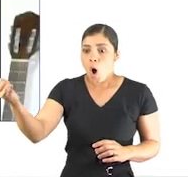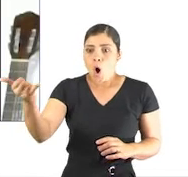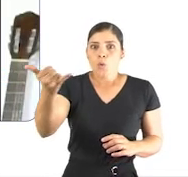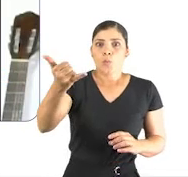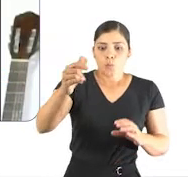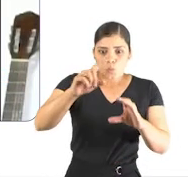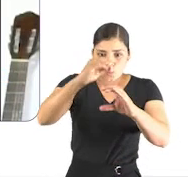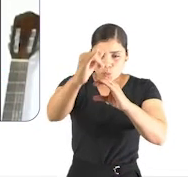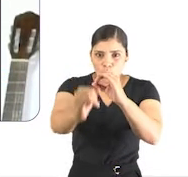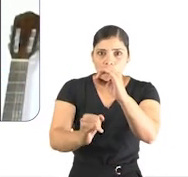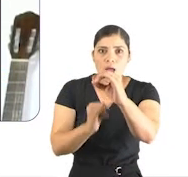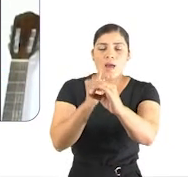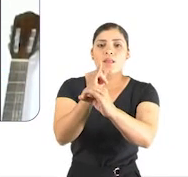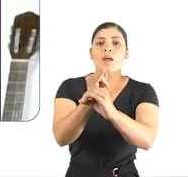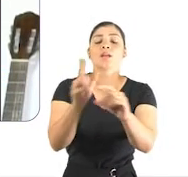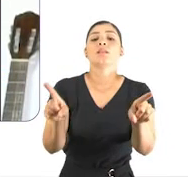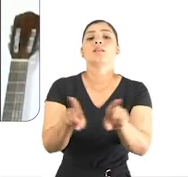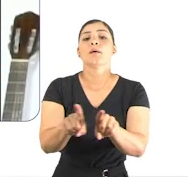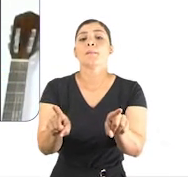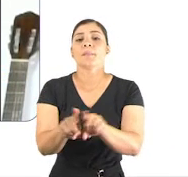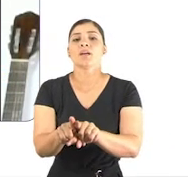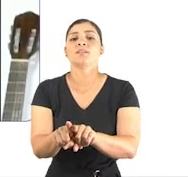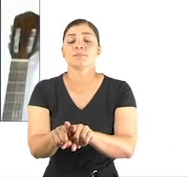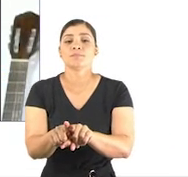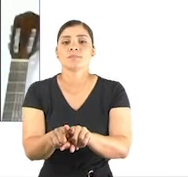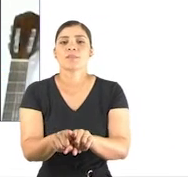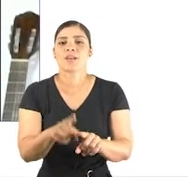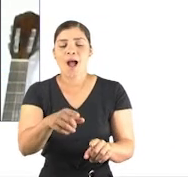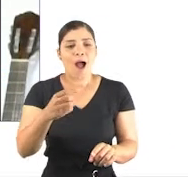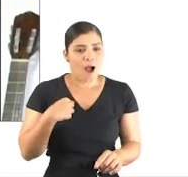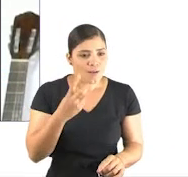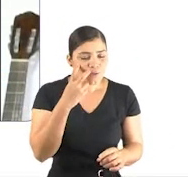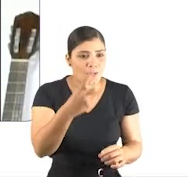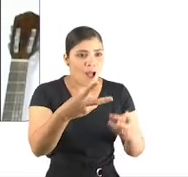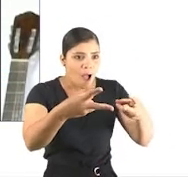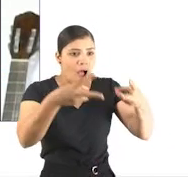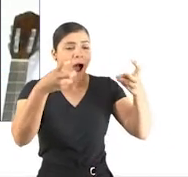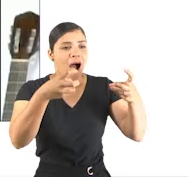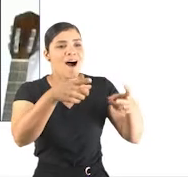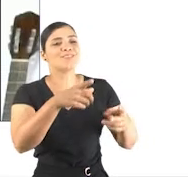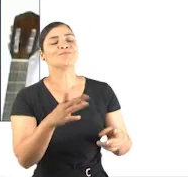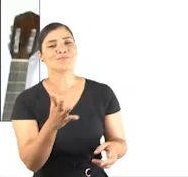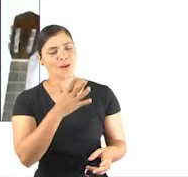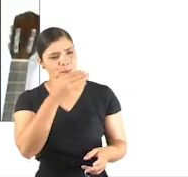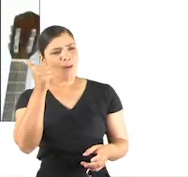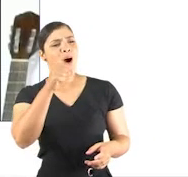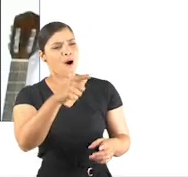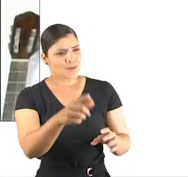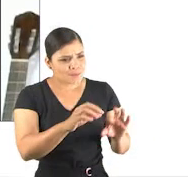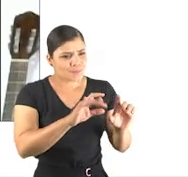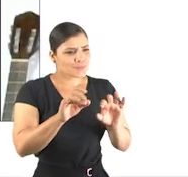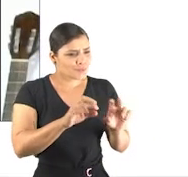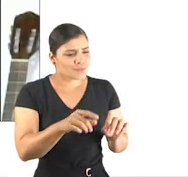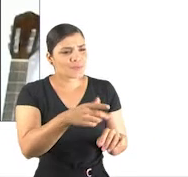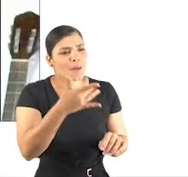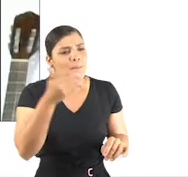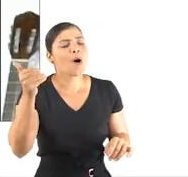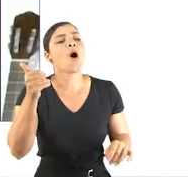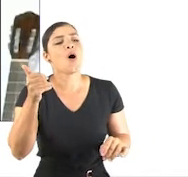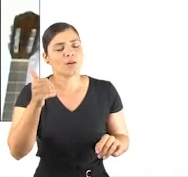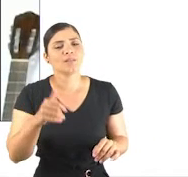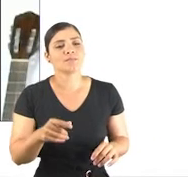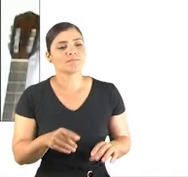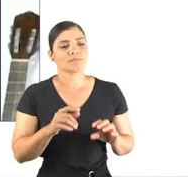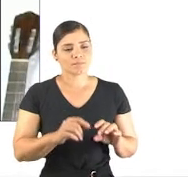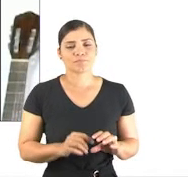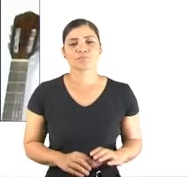Então, acabou também da gente ter que receber o retorno do fornecedor via e-mail, abrir o retorno do fornecedor, dar um